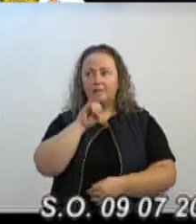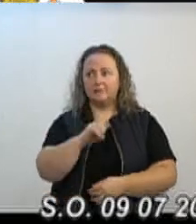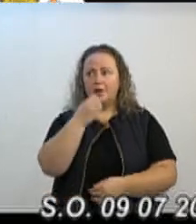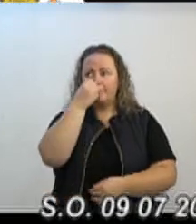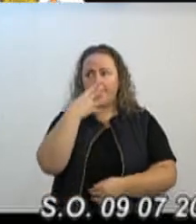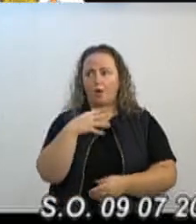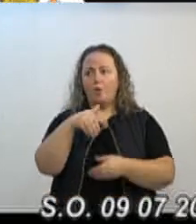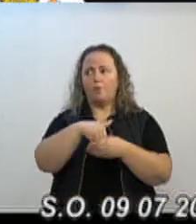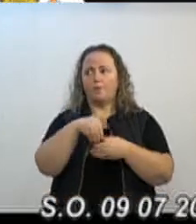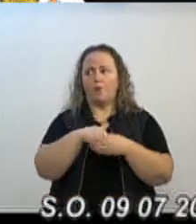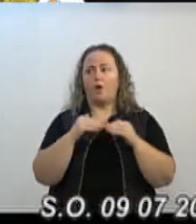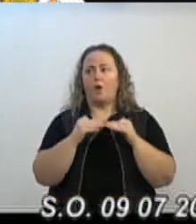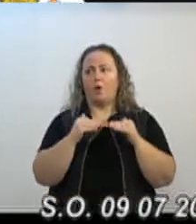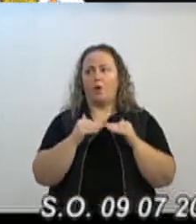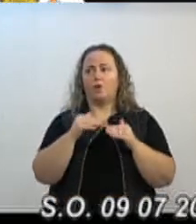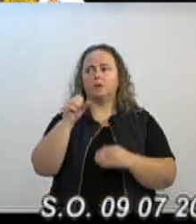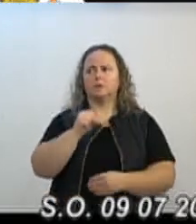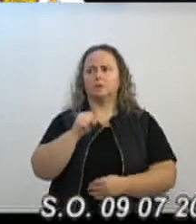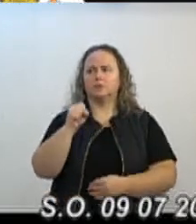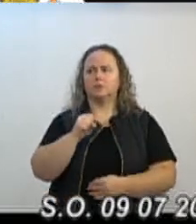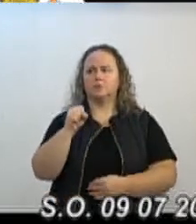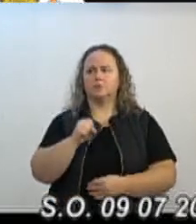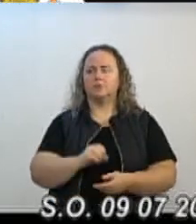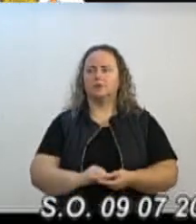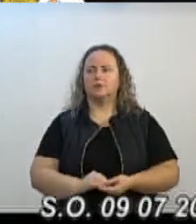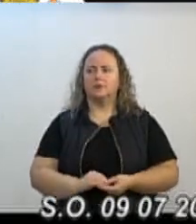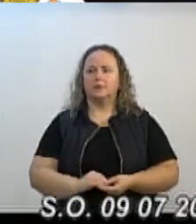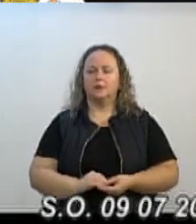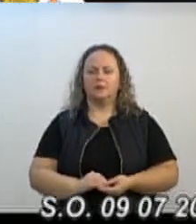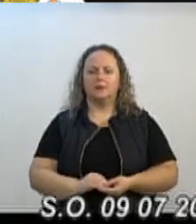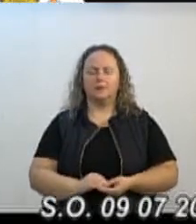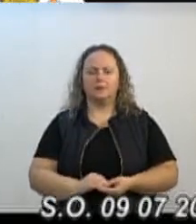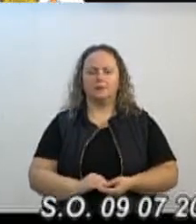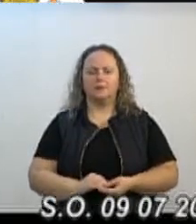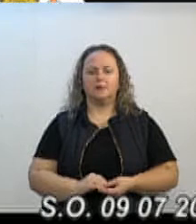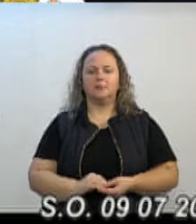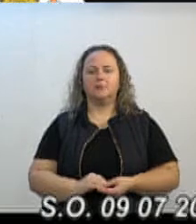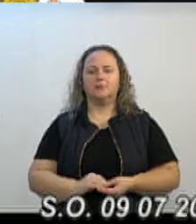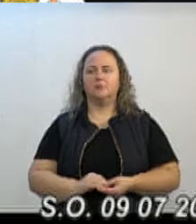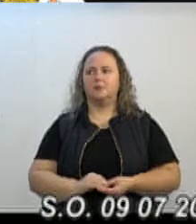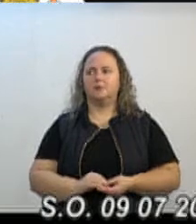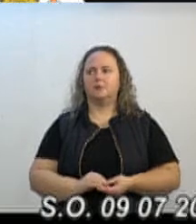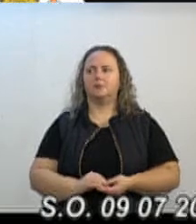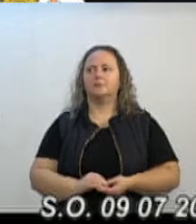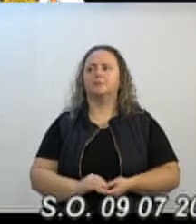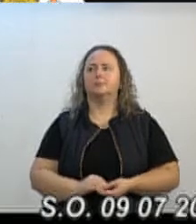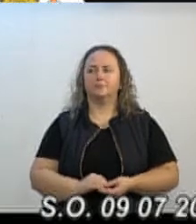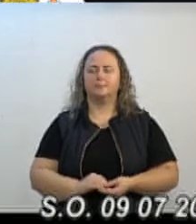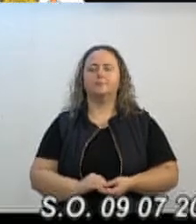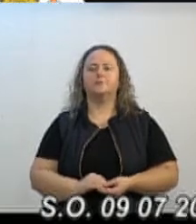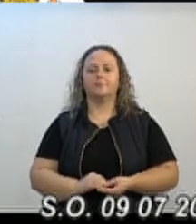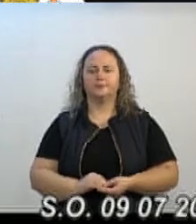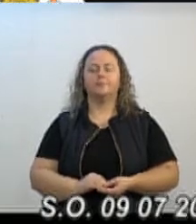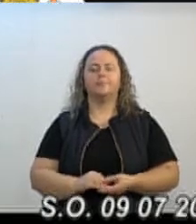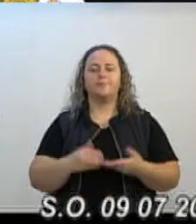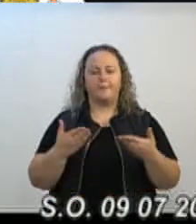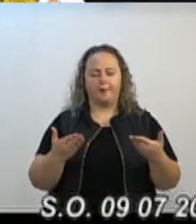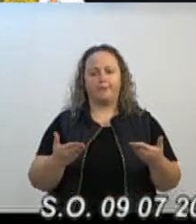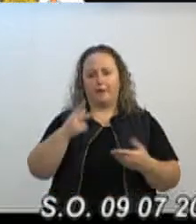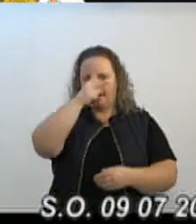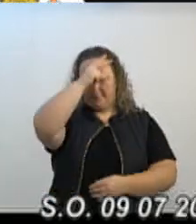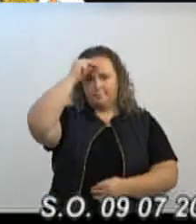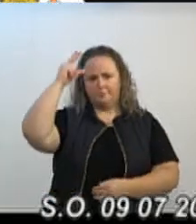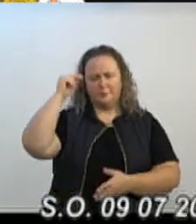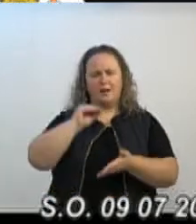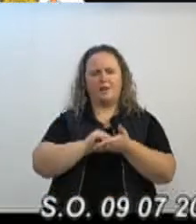contrário de maneira nenhuma. Então seria isso, acrescentando em sua fala, vereador Bruno, que eu acho que o prefeito tem que ter um pouquinho mais de